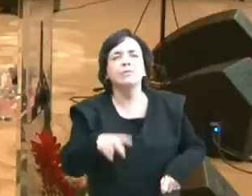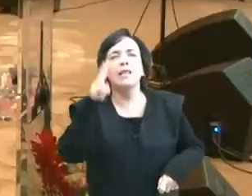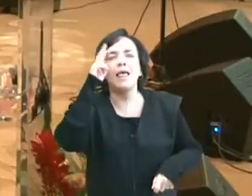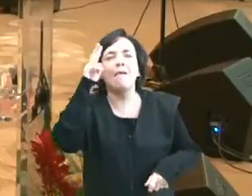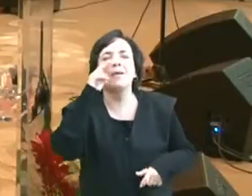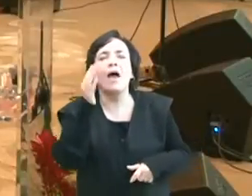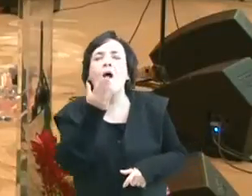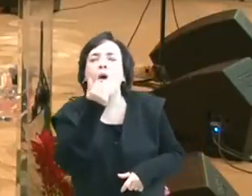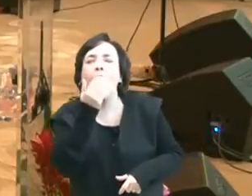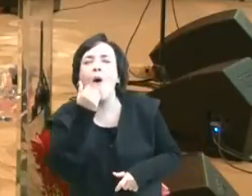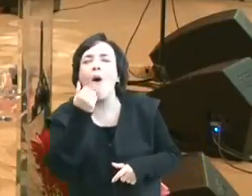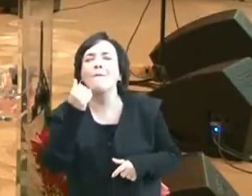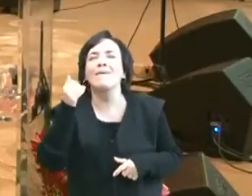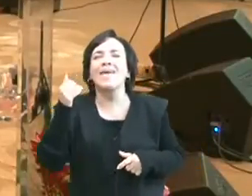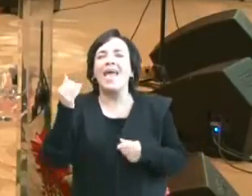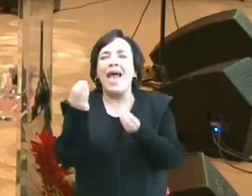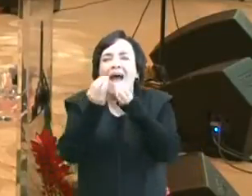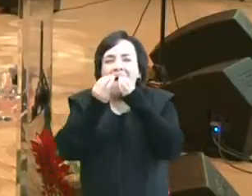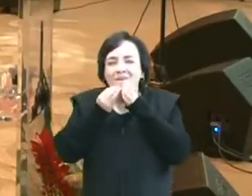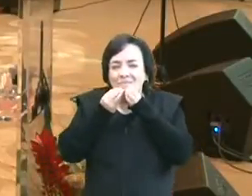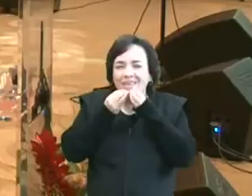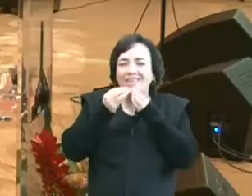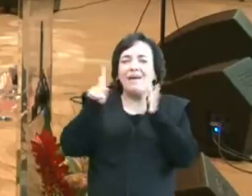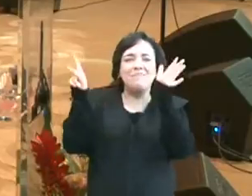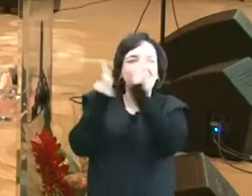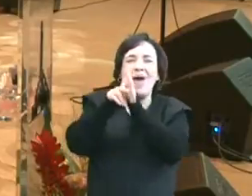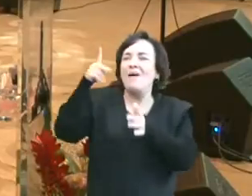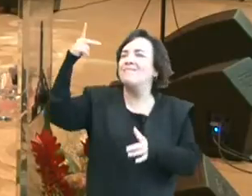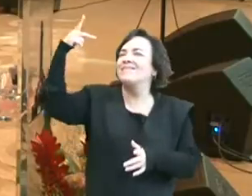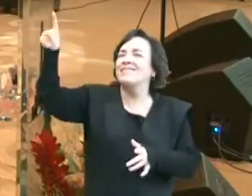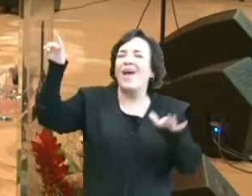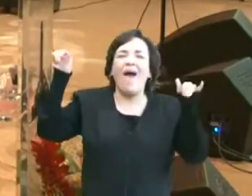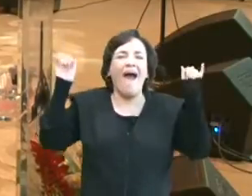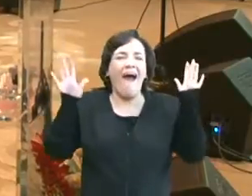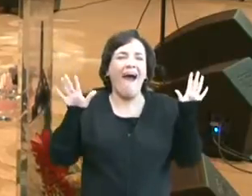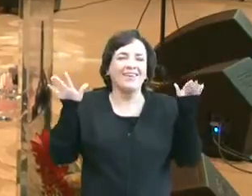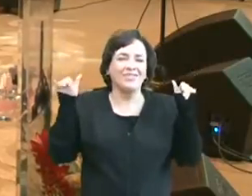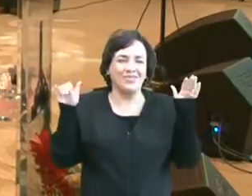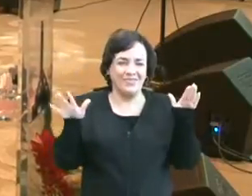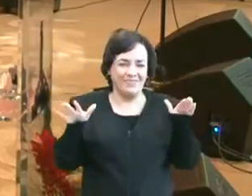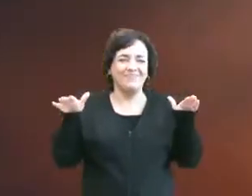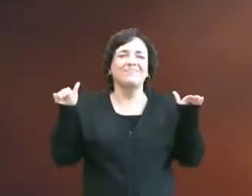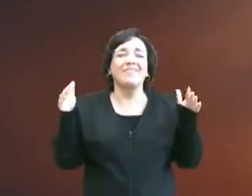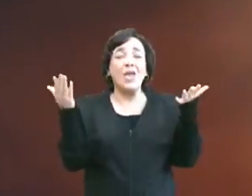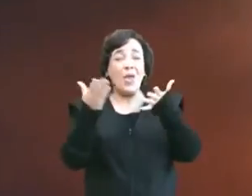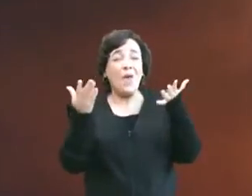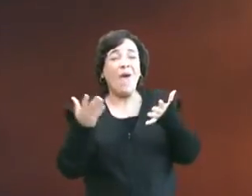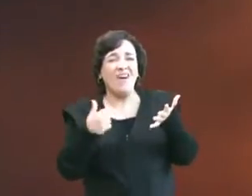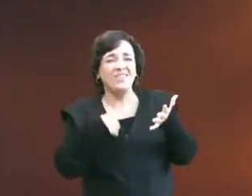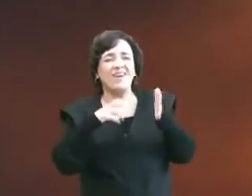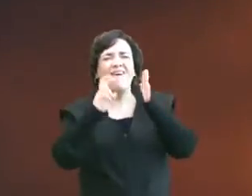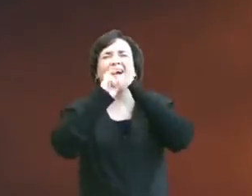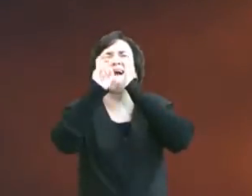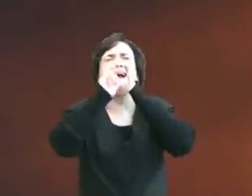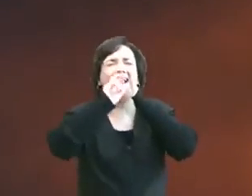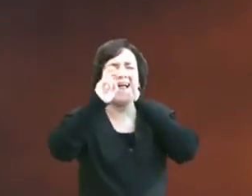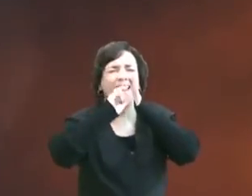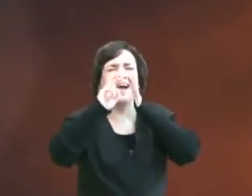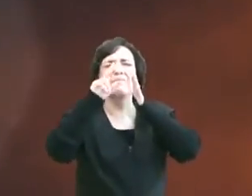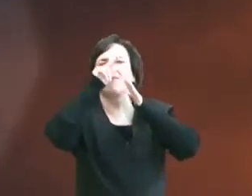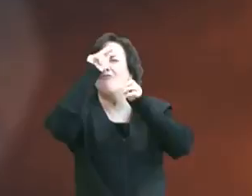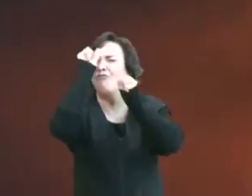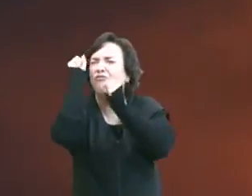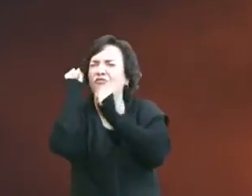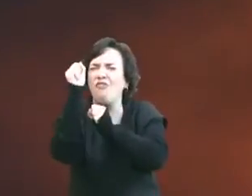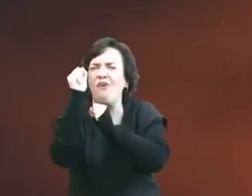Pai. Hoje o Senhor resolveu nos fortalecer, e eu quero clamar: força de Deus, força